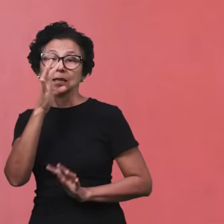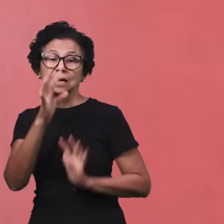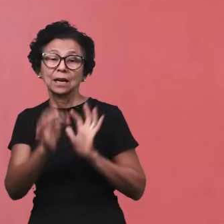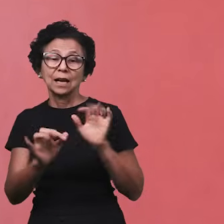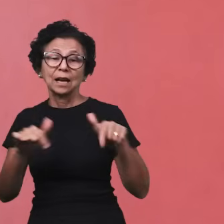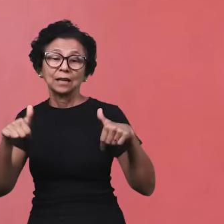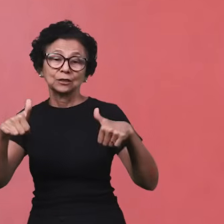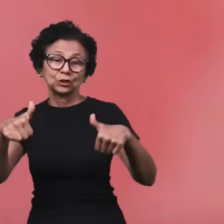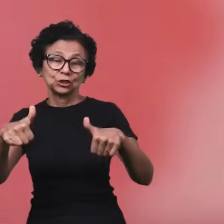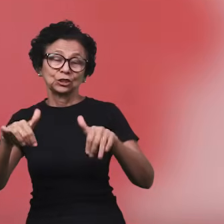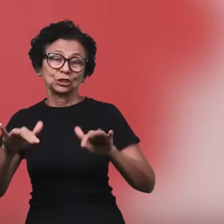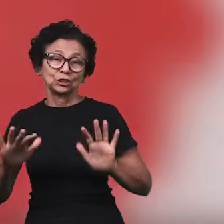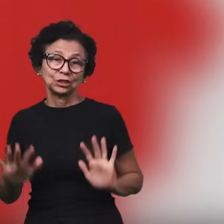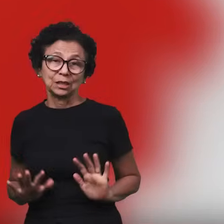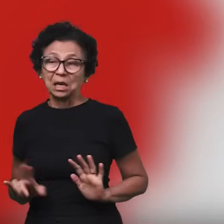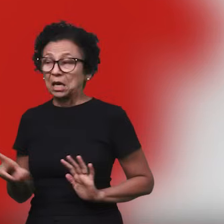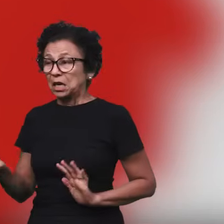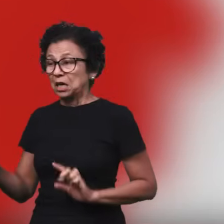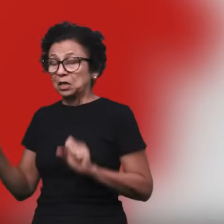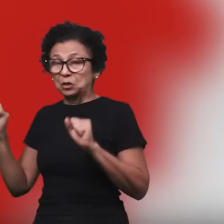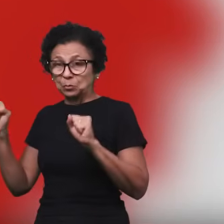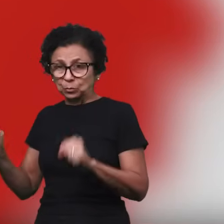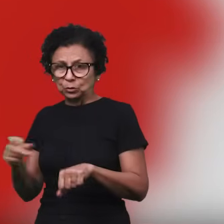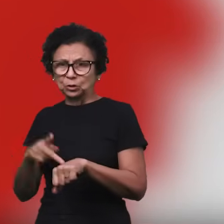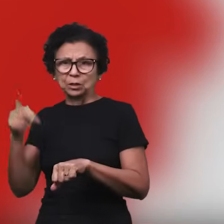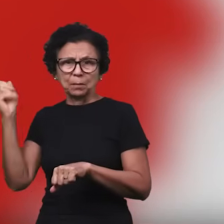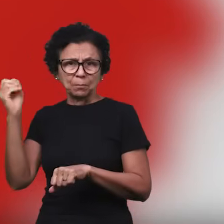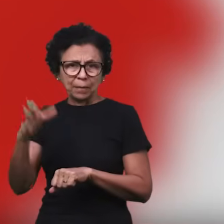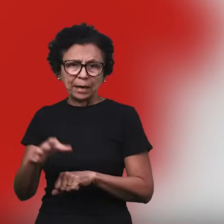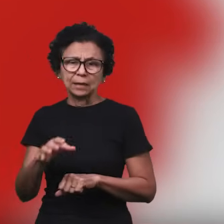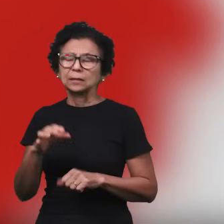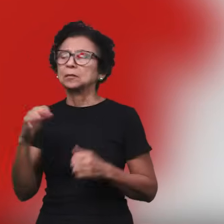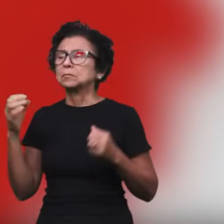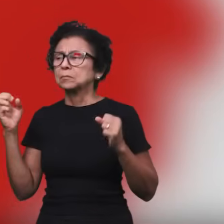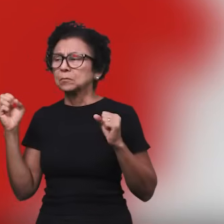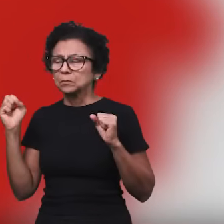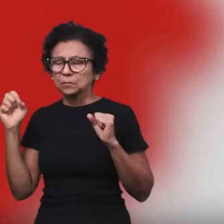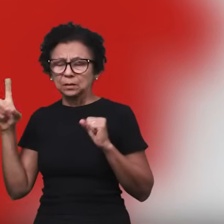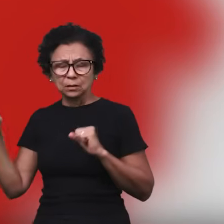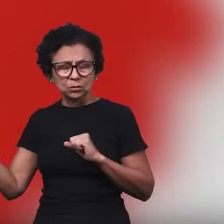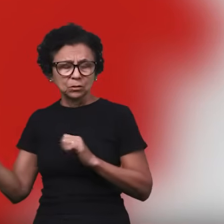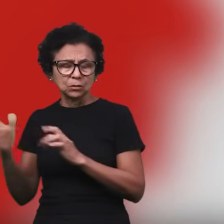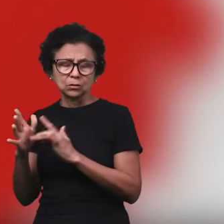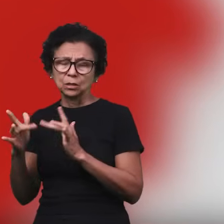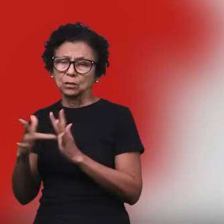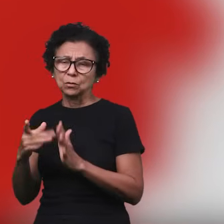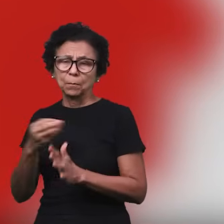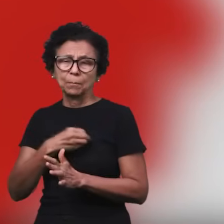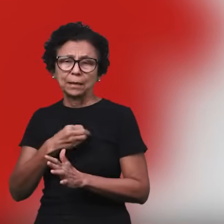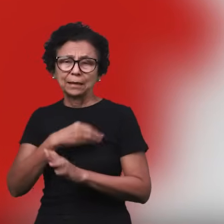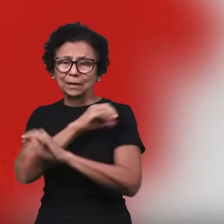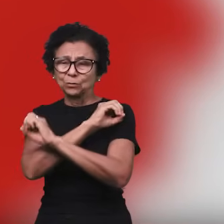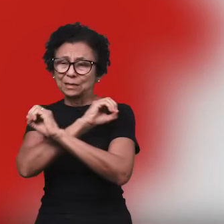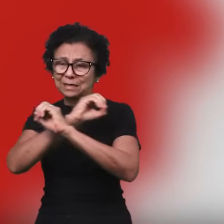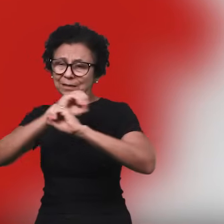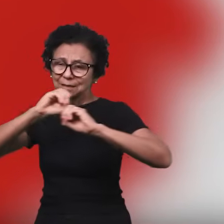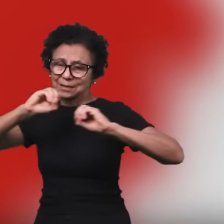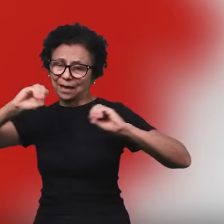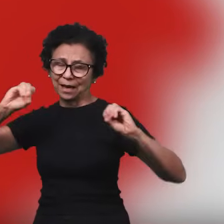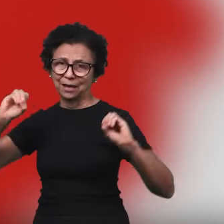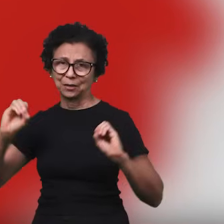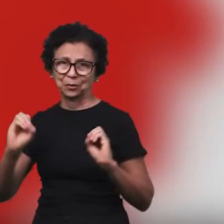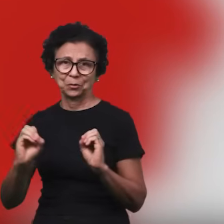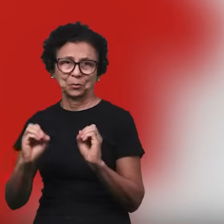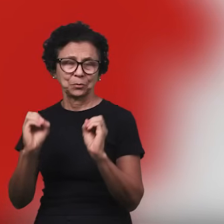podia tirar a pedra, podia tirar a vida dela, ele não tirou, porque o pecado foi confessado. Estava ali, ó. Então você vai, ó, não